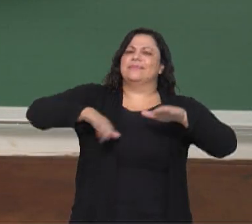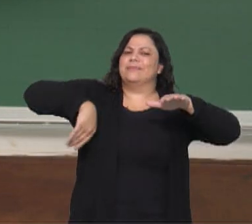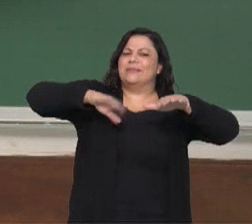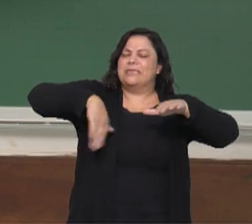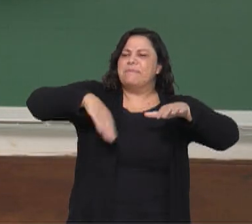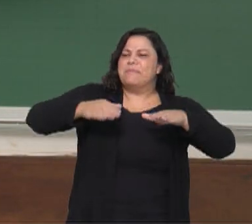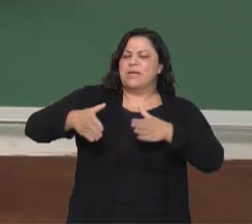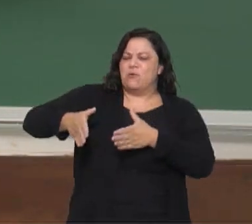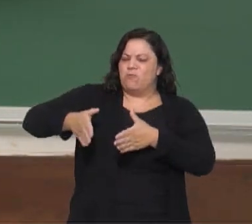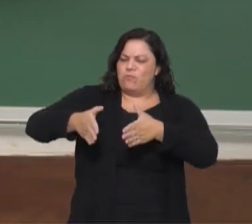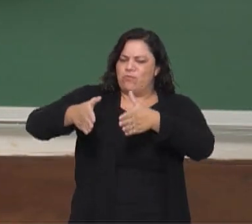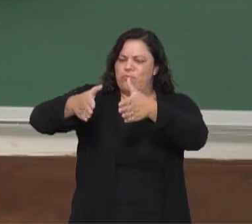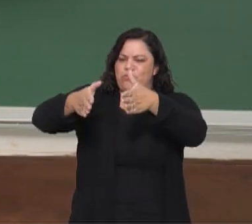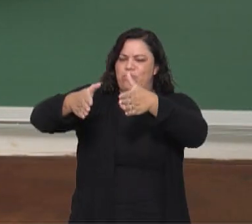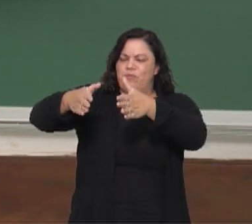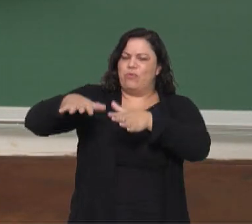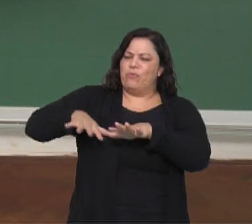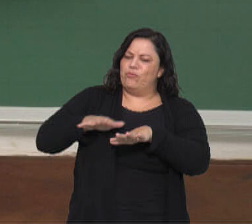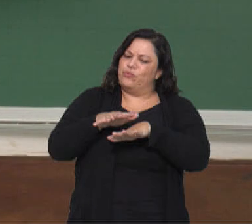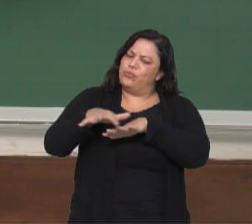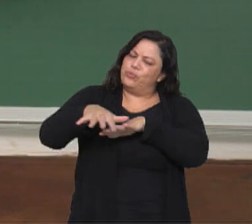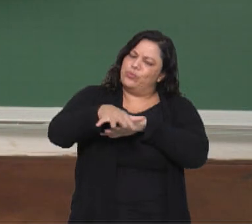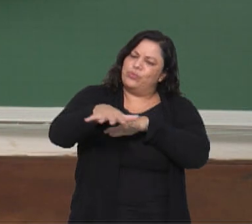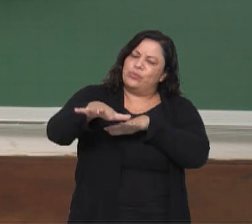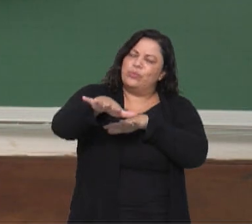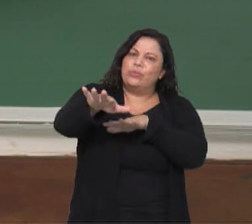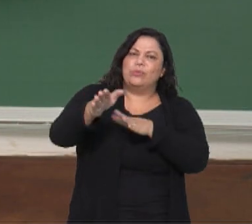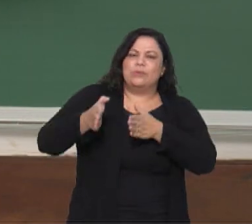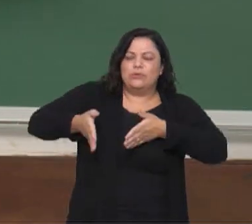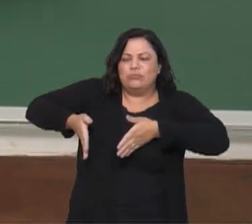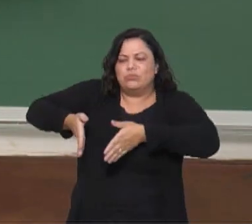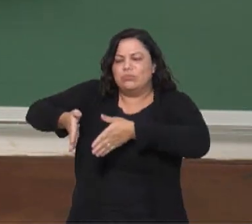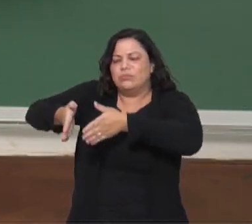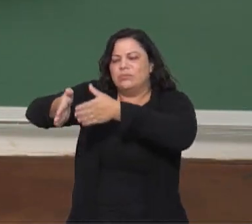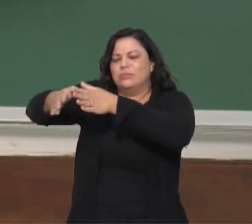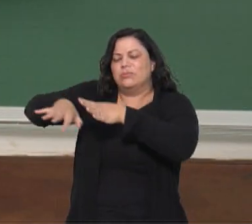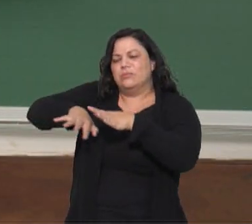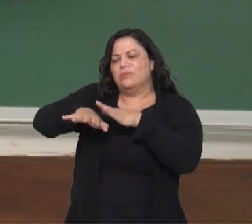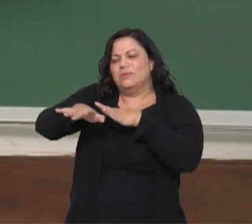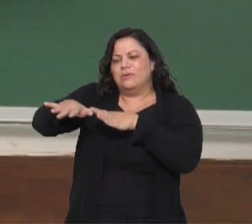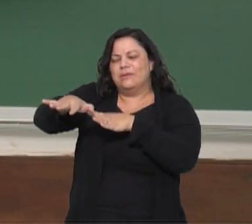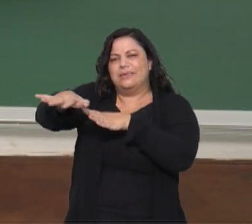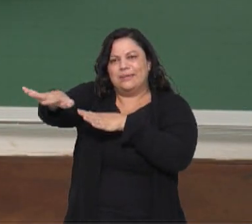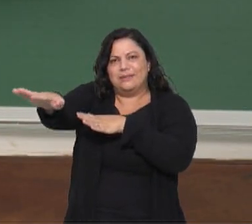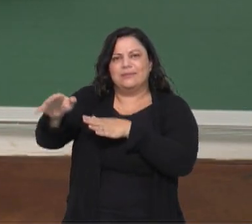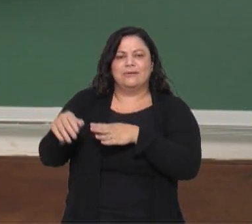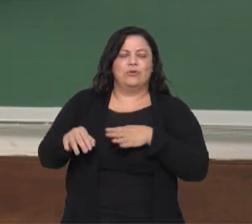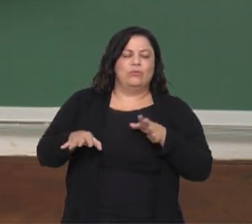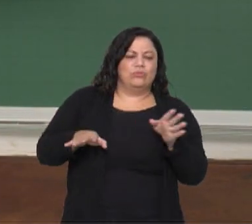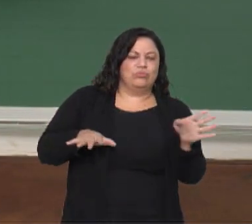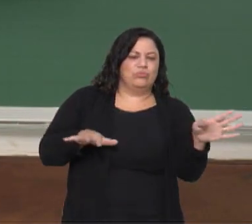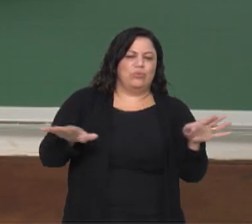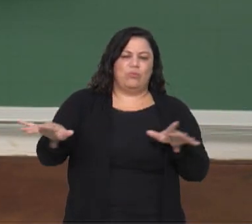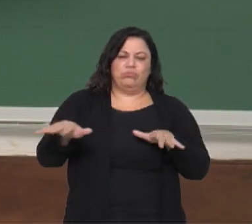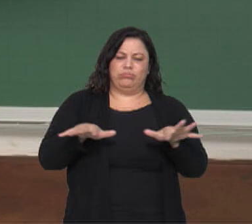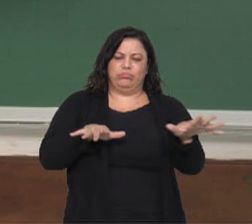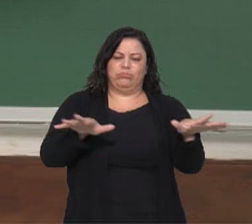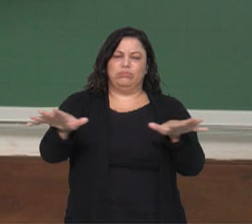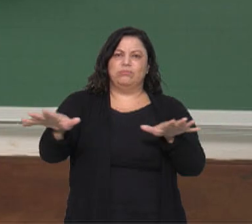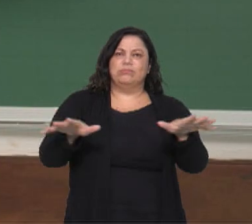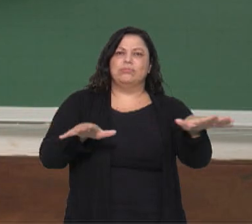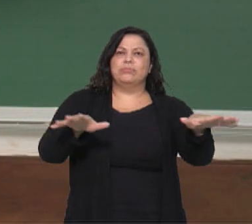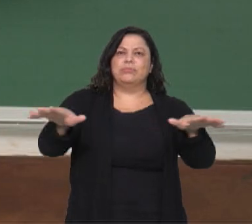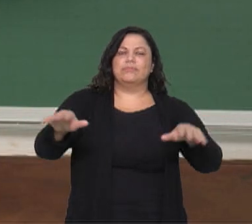ali, depois fazia um buraquinho e via água escorrendo. Uma espécie de um canalzinho, canal de irrigação, para aguar outros lugares e aumentar a